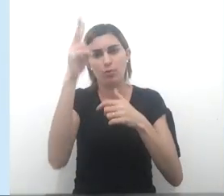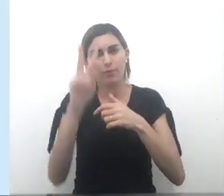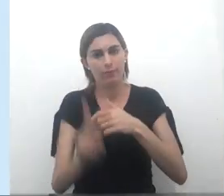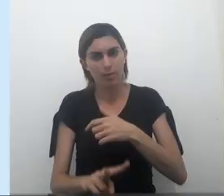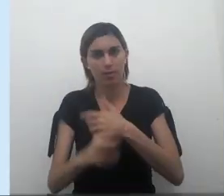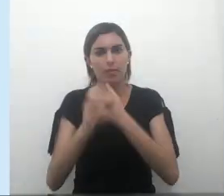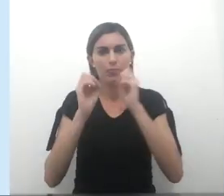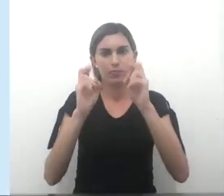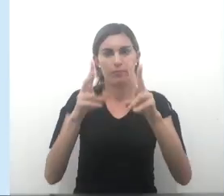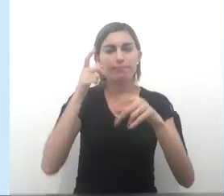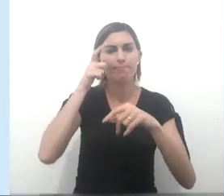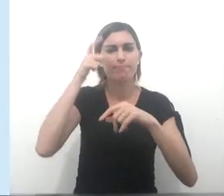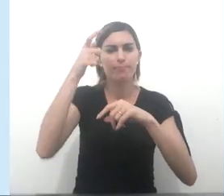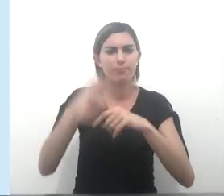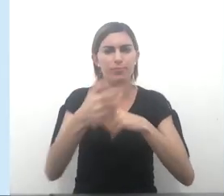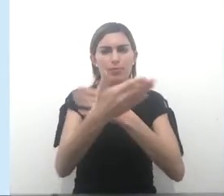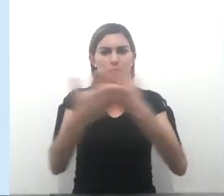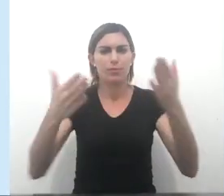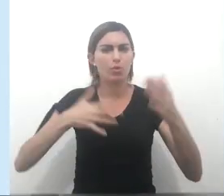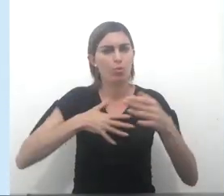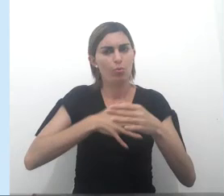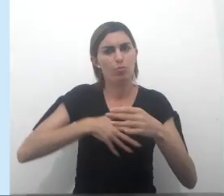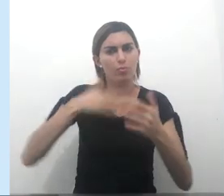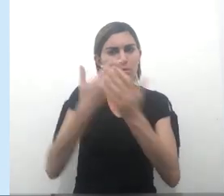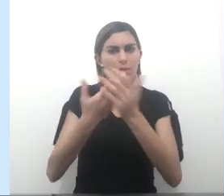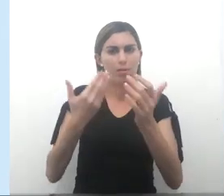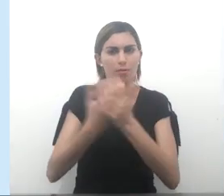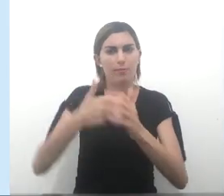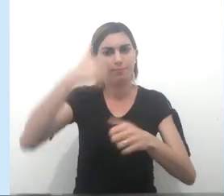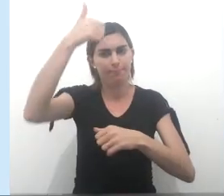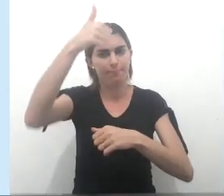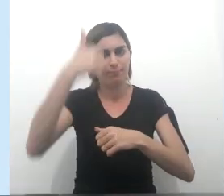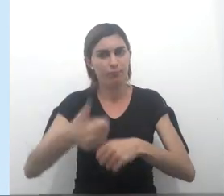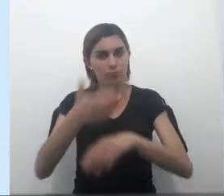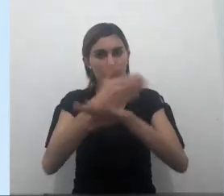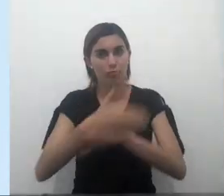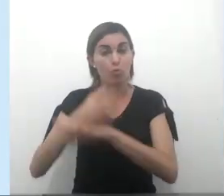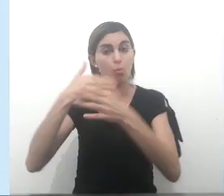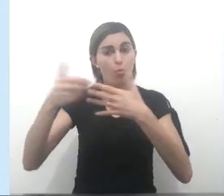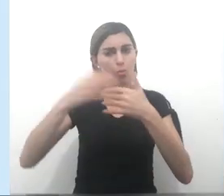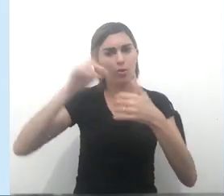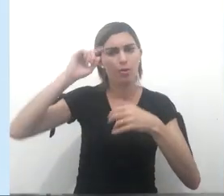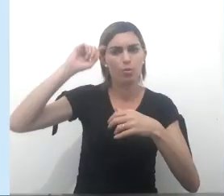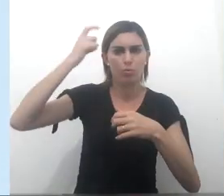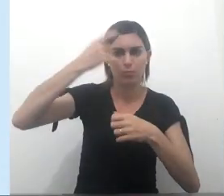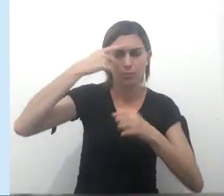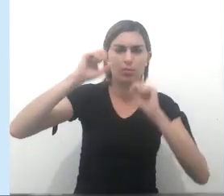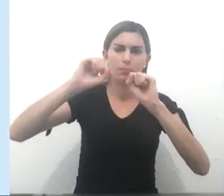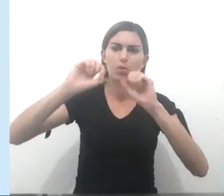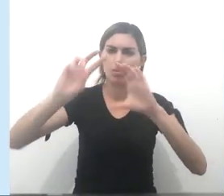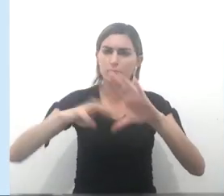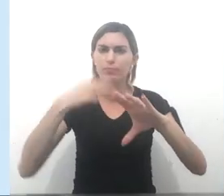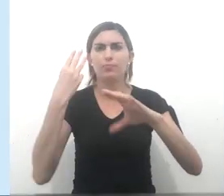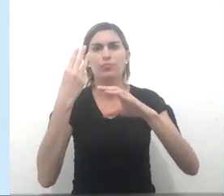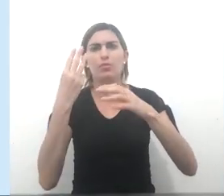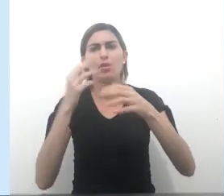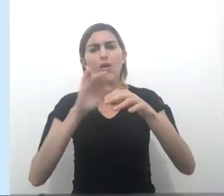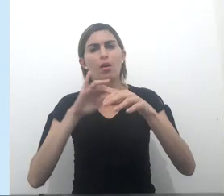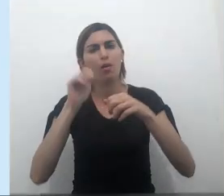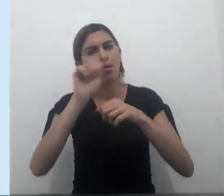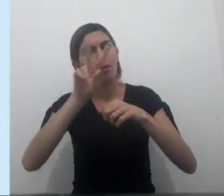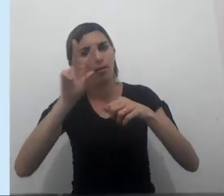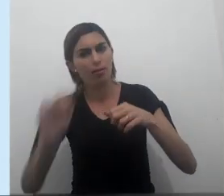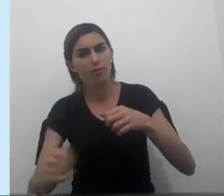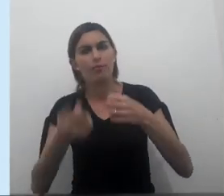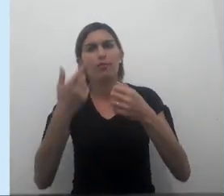mais de uma vez, tá? É interessante também que, se você gostou da aula, você dê um like no vídeo. Qualquer dúvida, você também pode nos acessar por